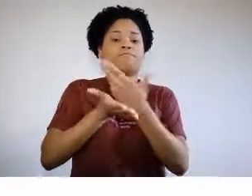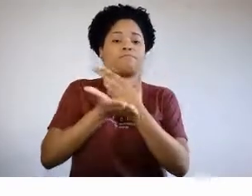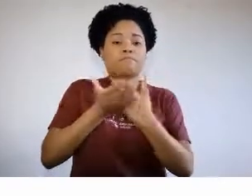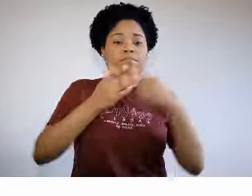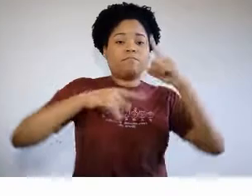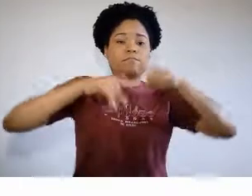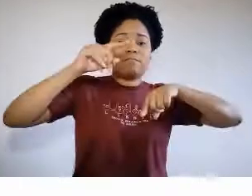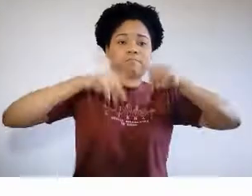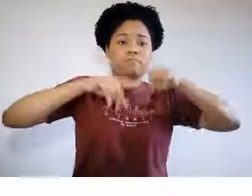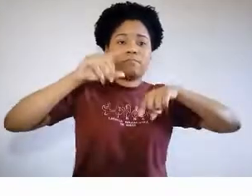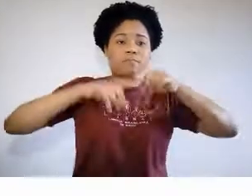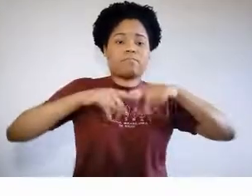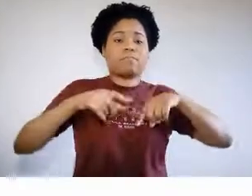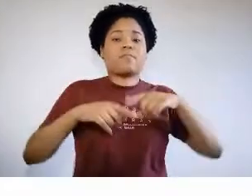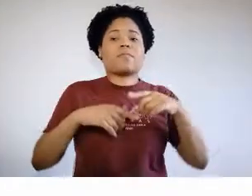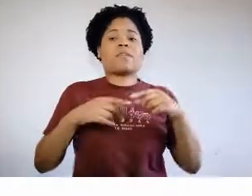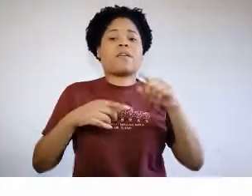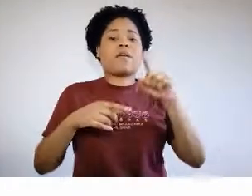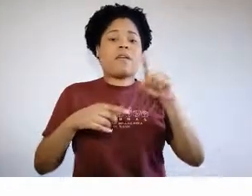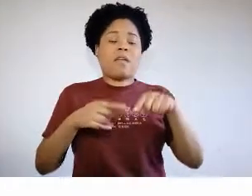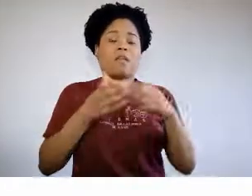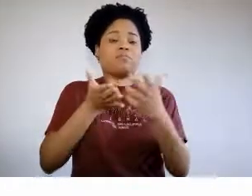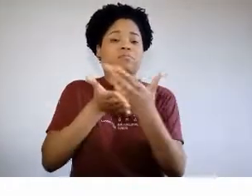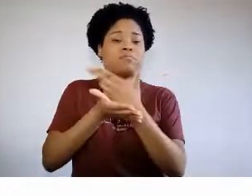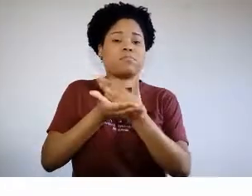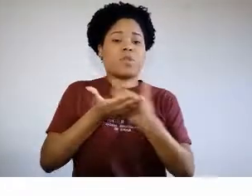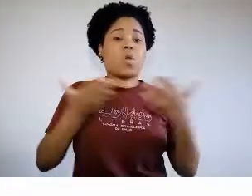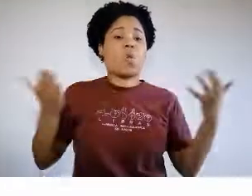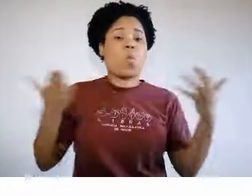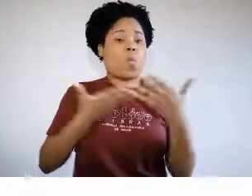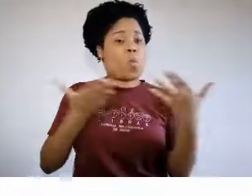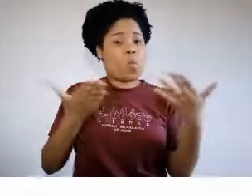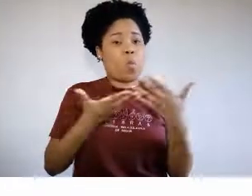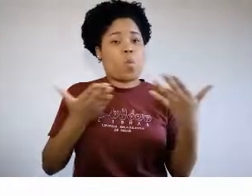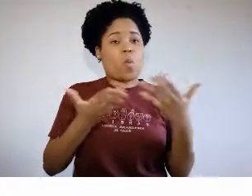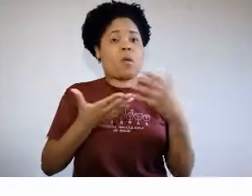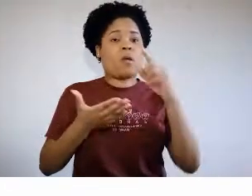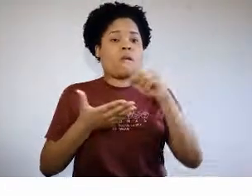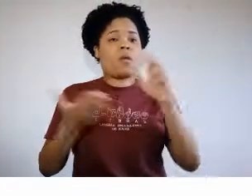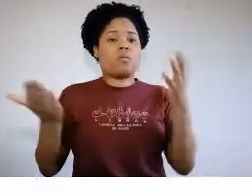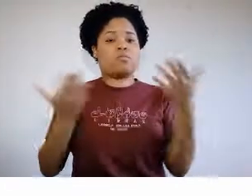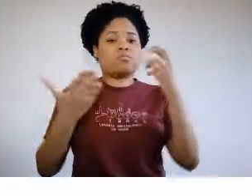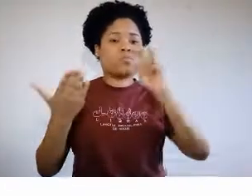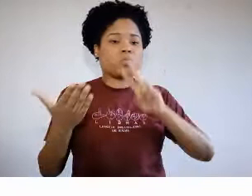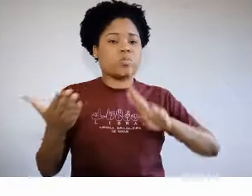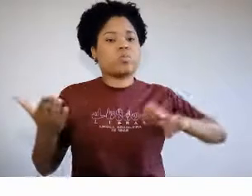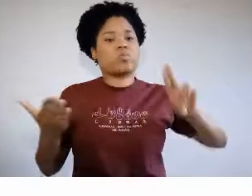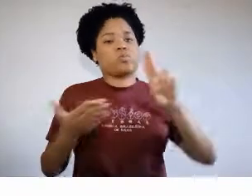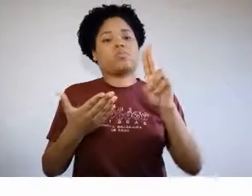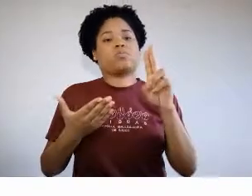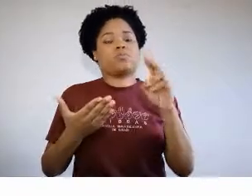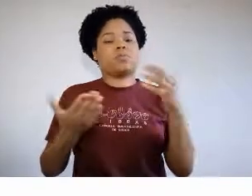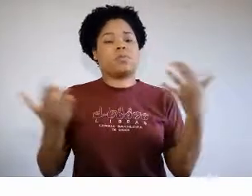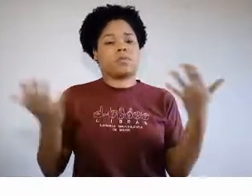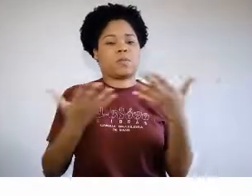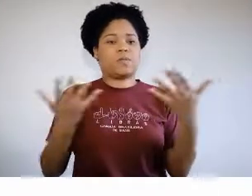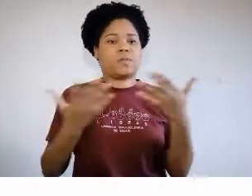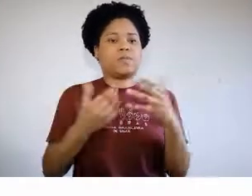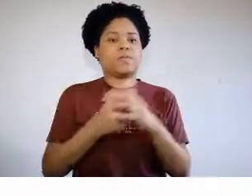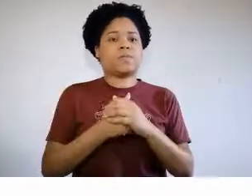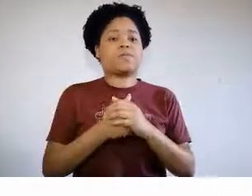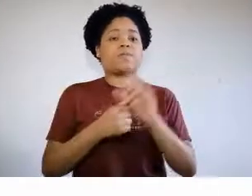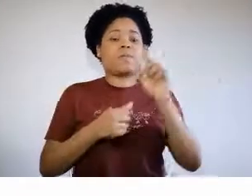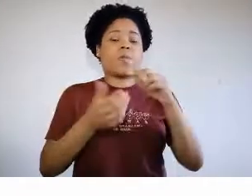Topologia física estrela, que é a topologia, né, mais contemporânea, né, que é mais utilizada na